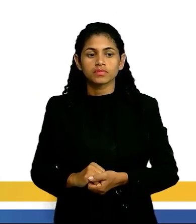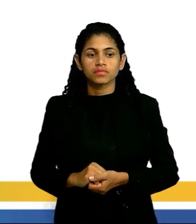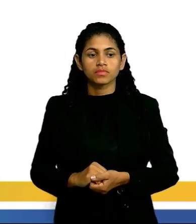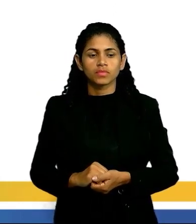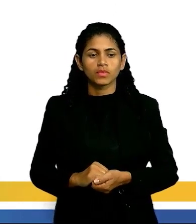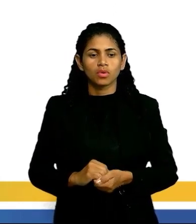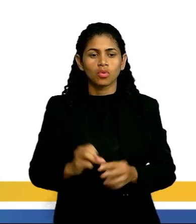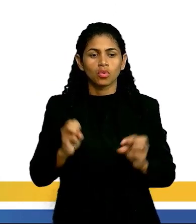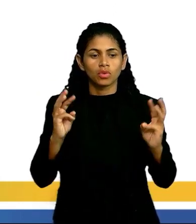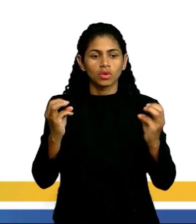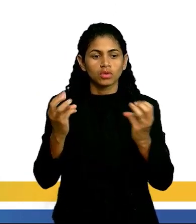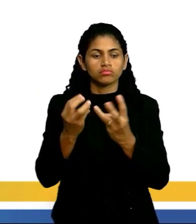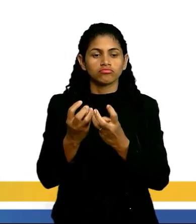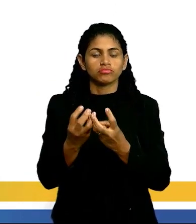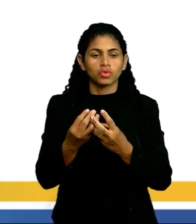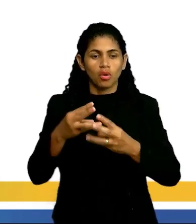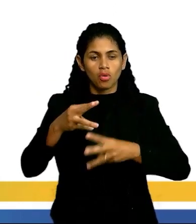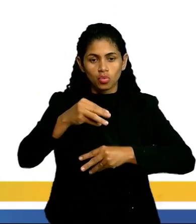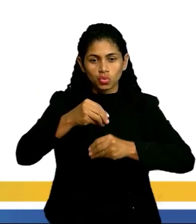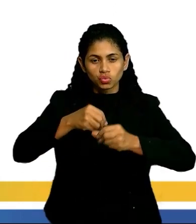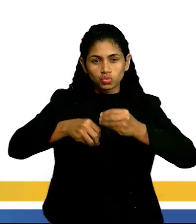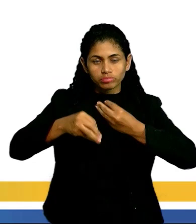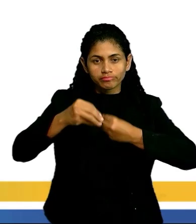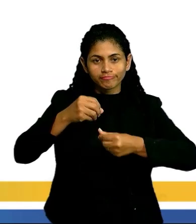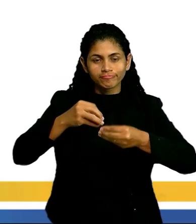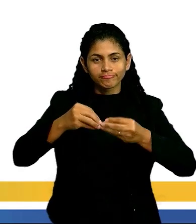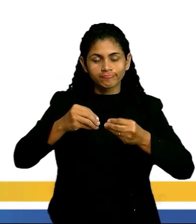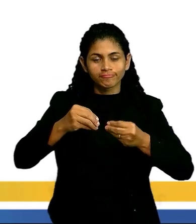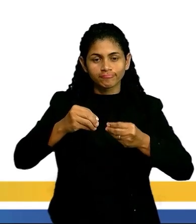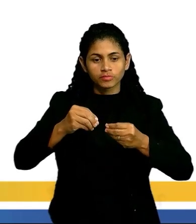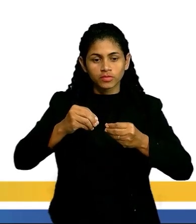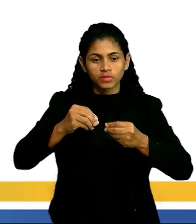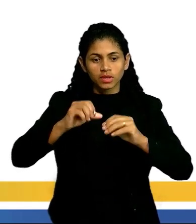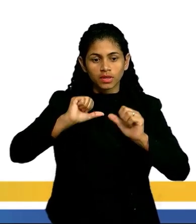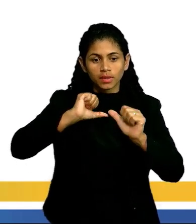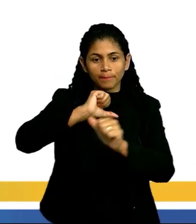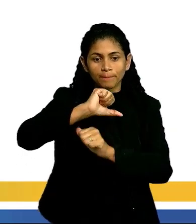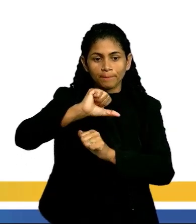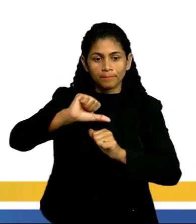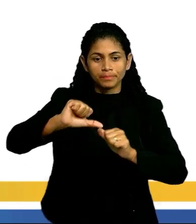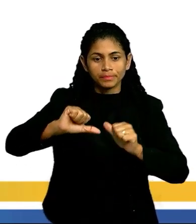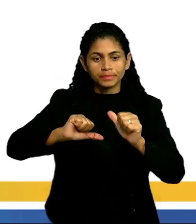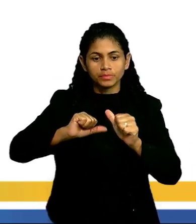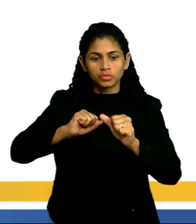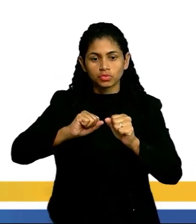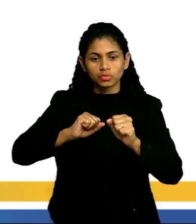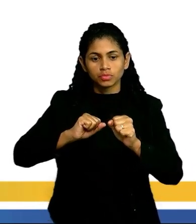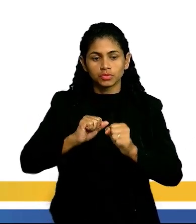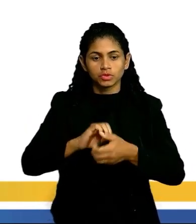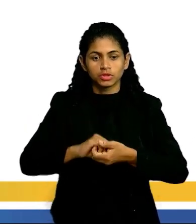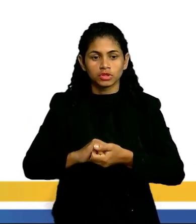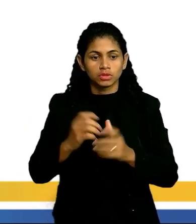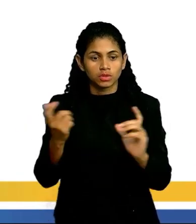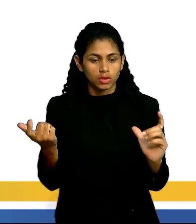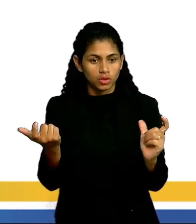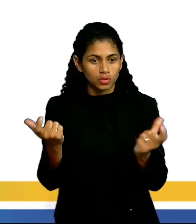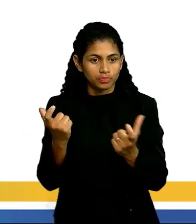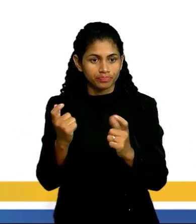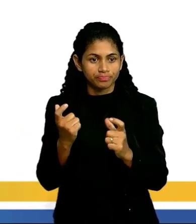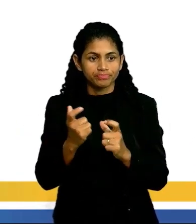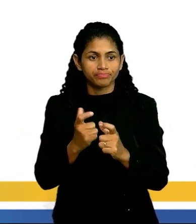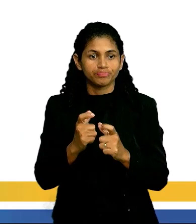uma oxidação, ela vira um agente redutor. Então, entendam só, o agente,